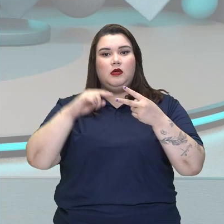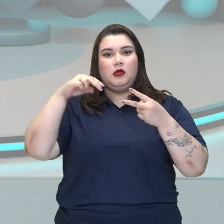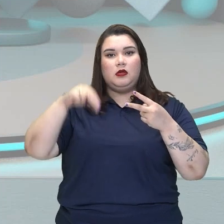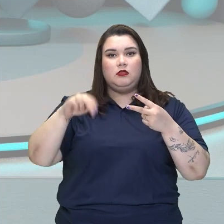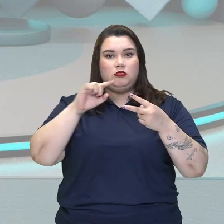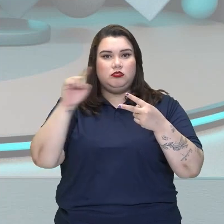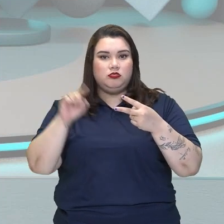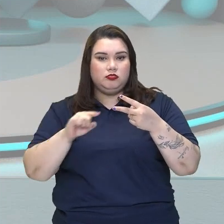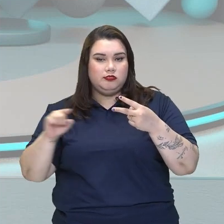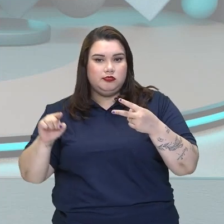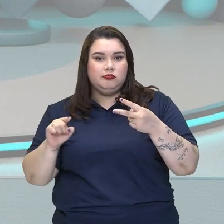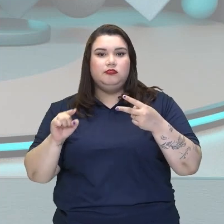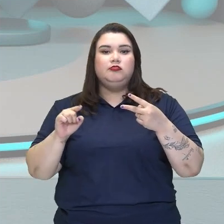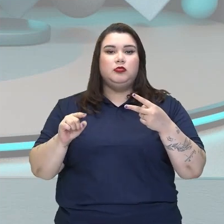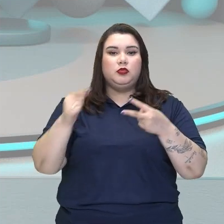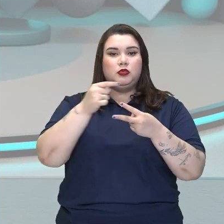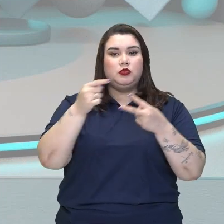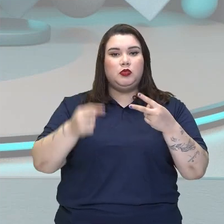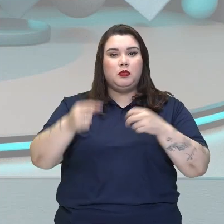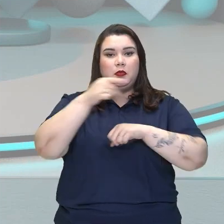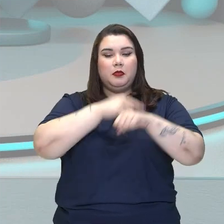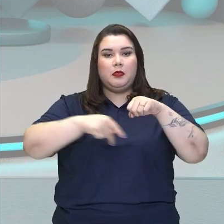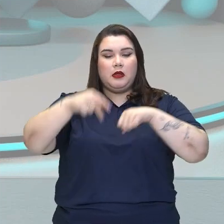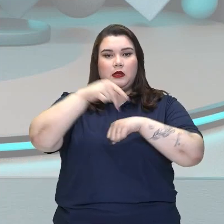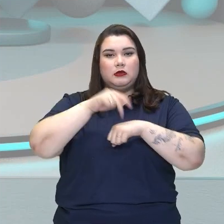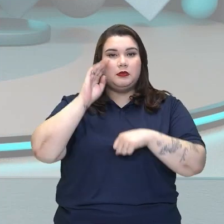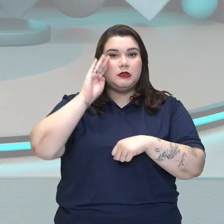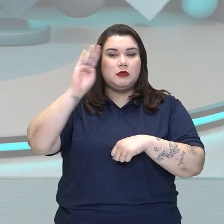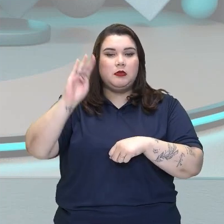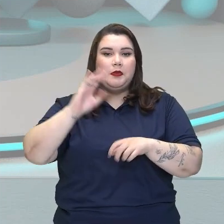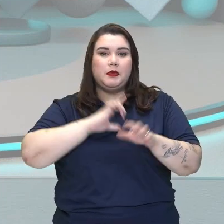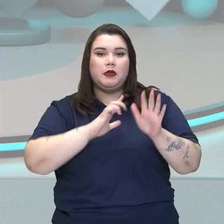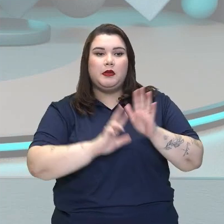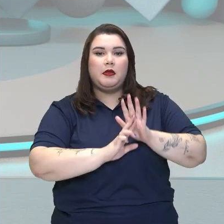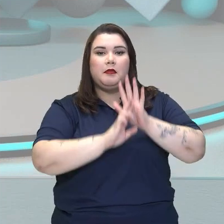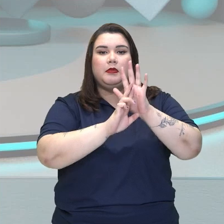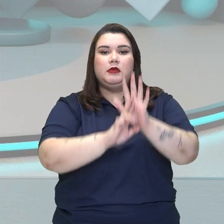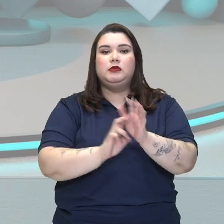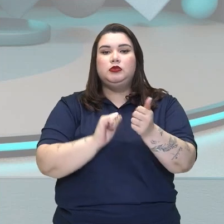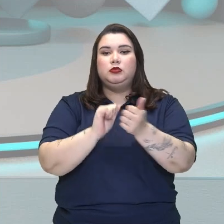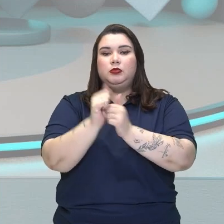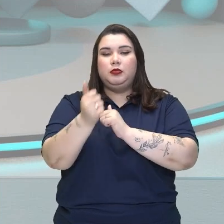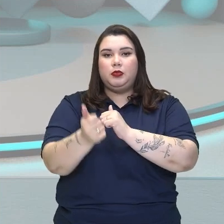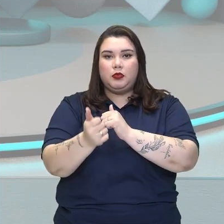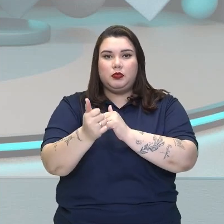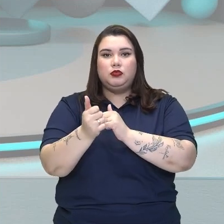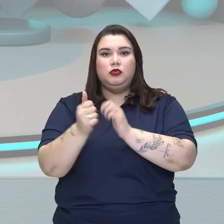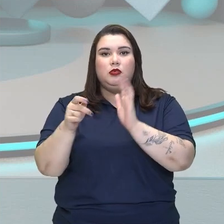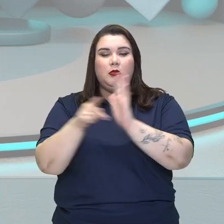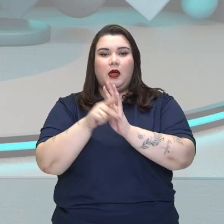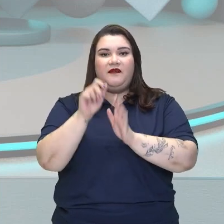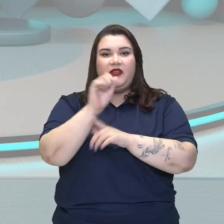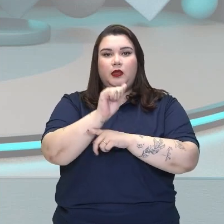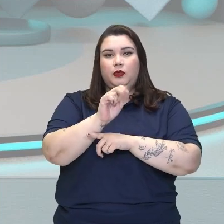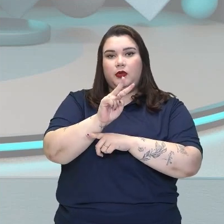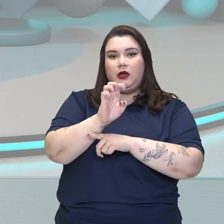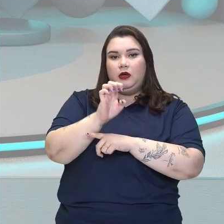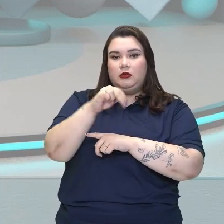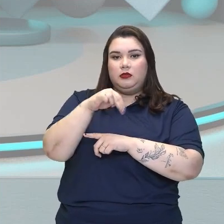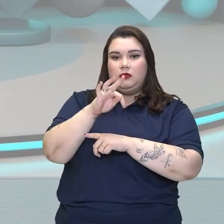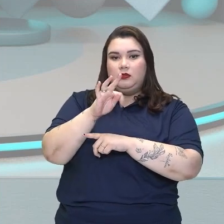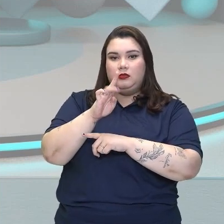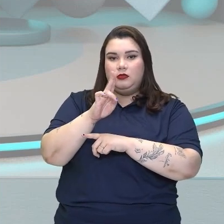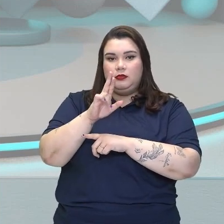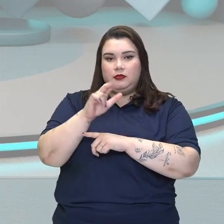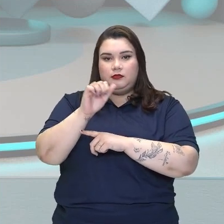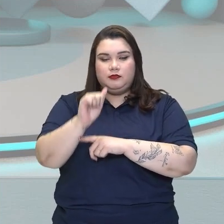Zelândia, dois países referência em esportes de aventura, que se fixou como parte da indústria